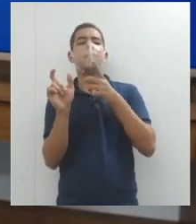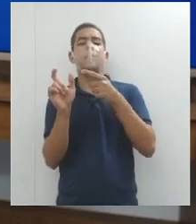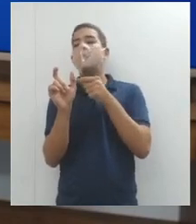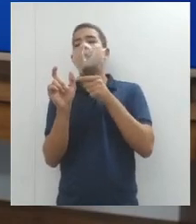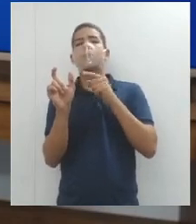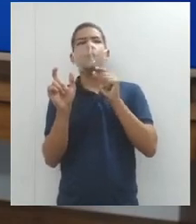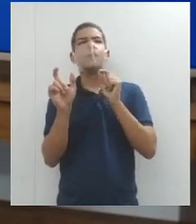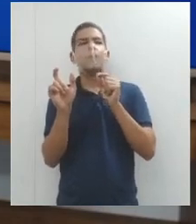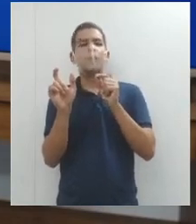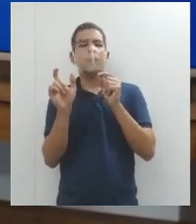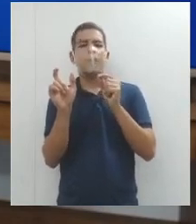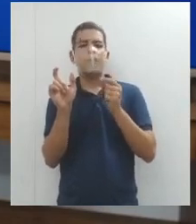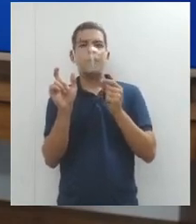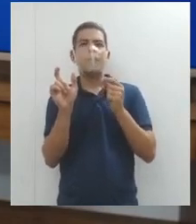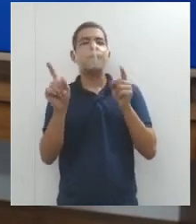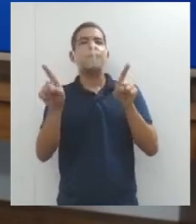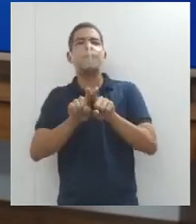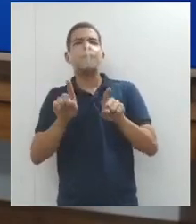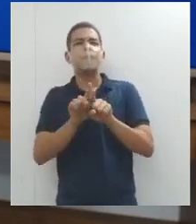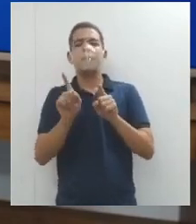desses termos e as